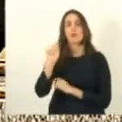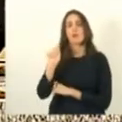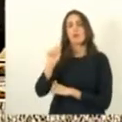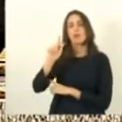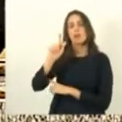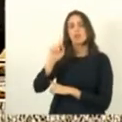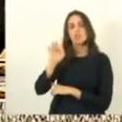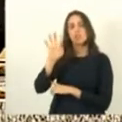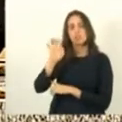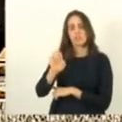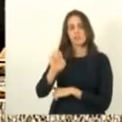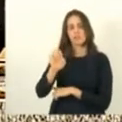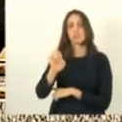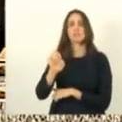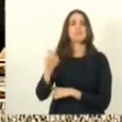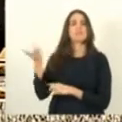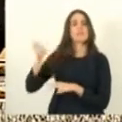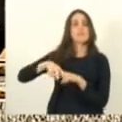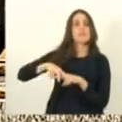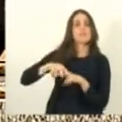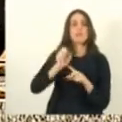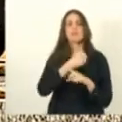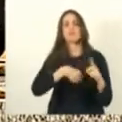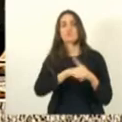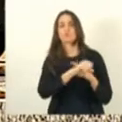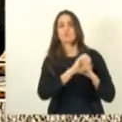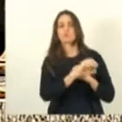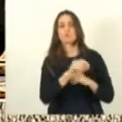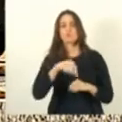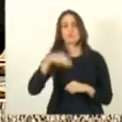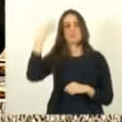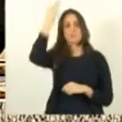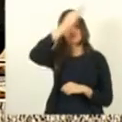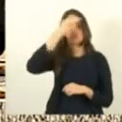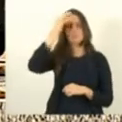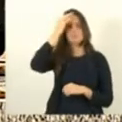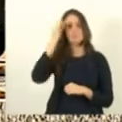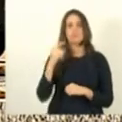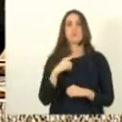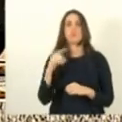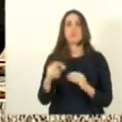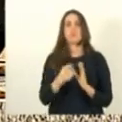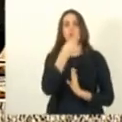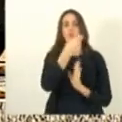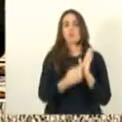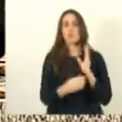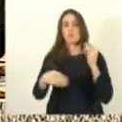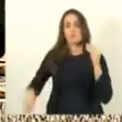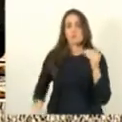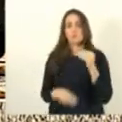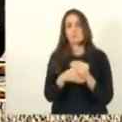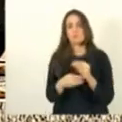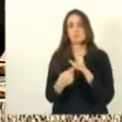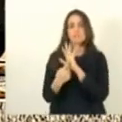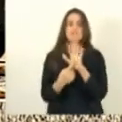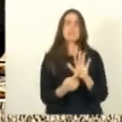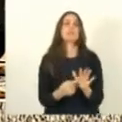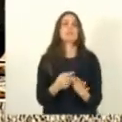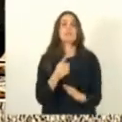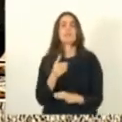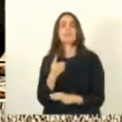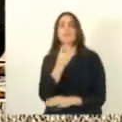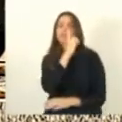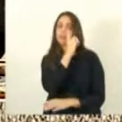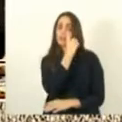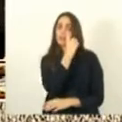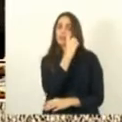dos agentes de segurança socioeducativa do Estado do Espírito Santo. Existe uma emenda apresentada pelo deputado Dari Pagung e